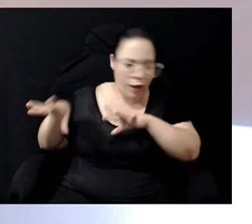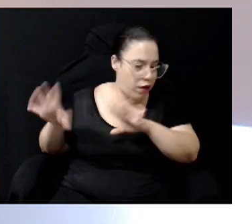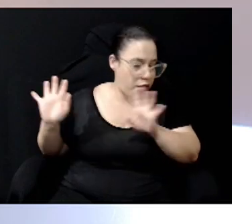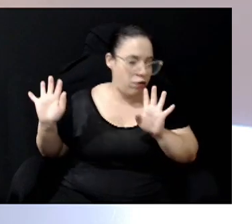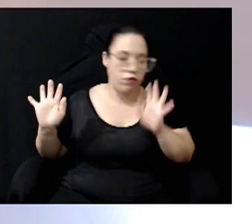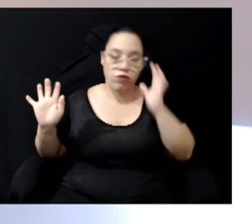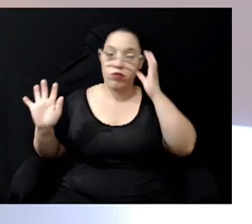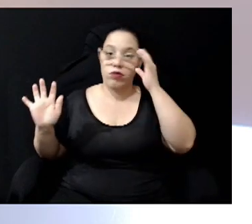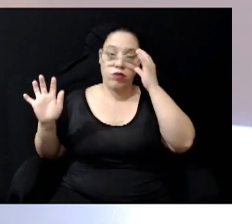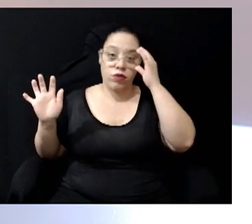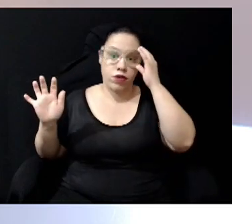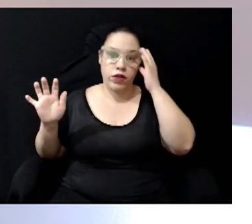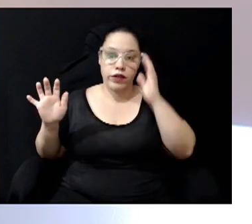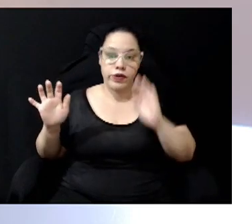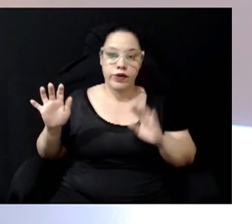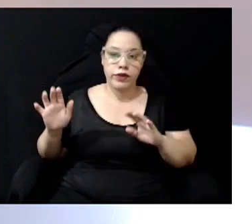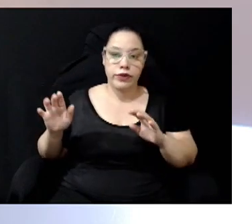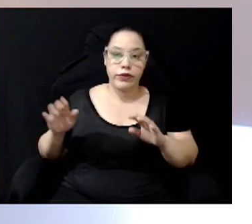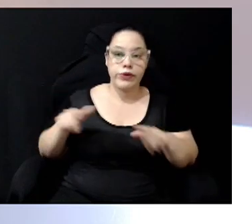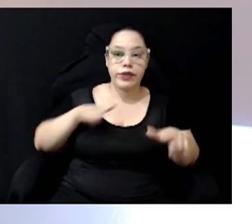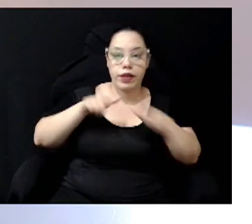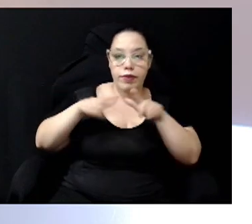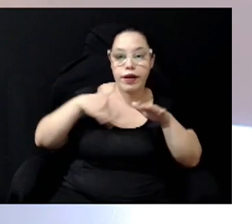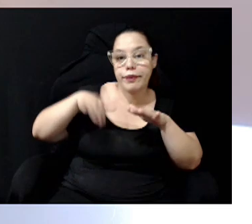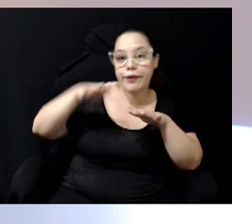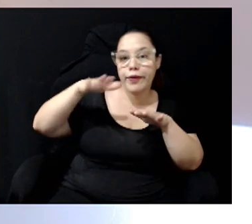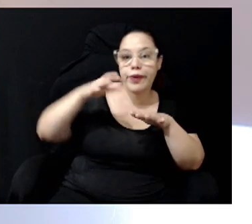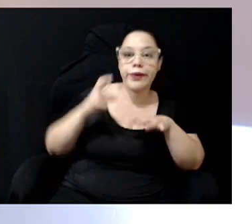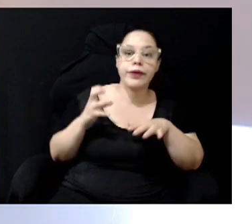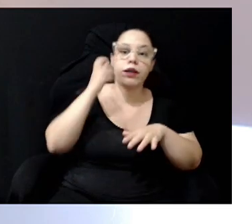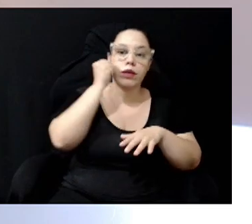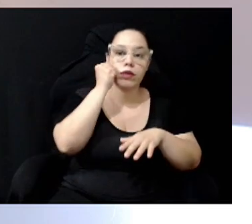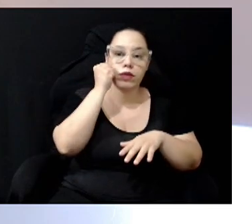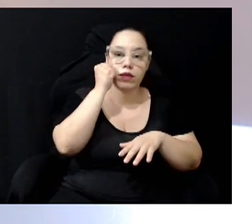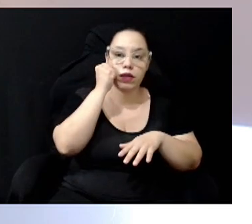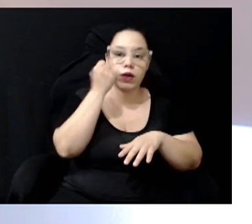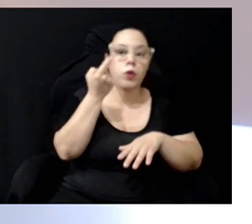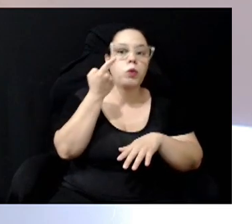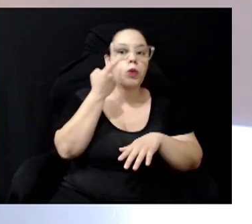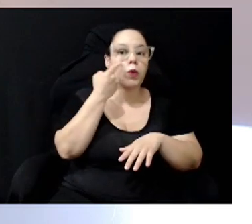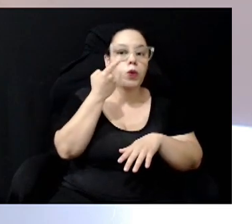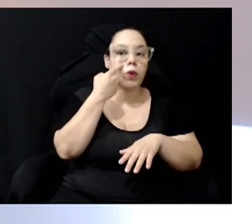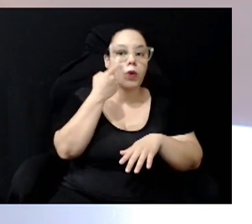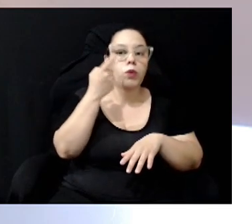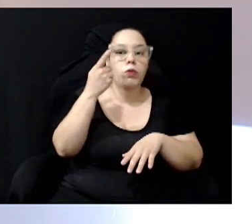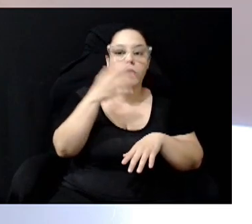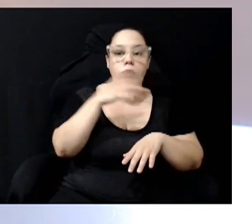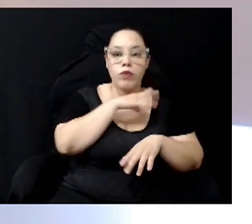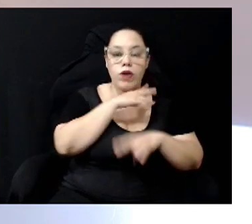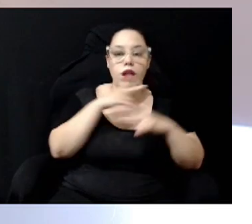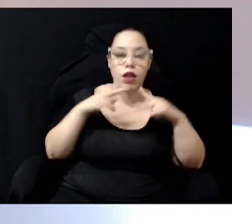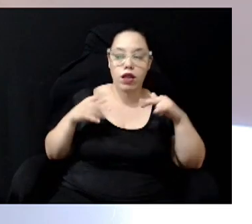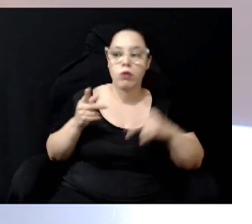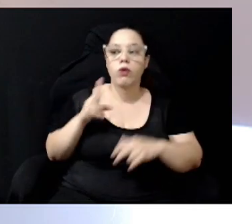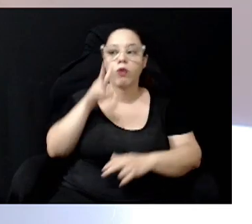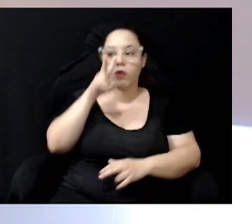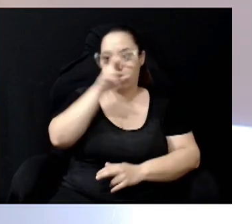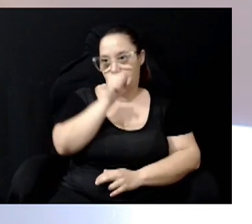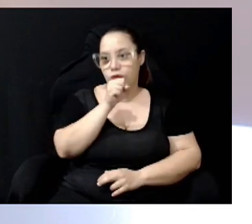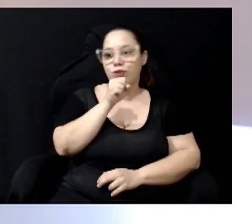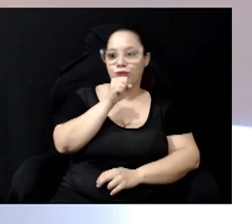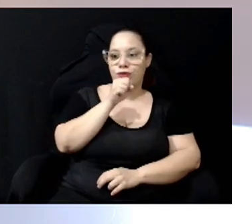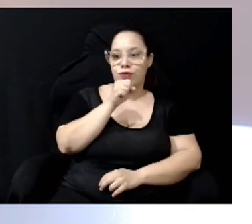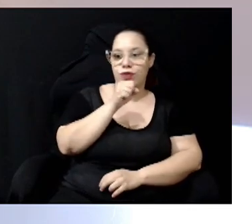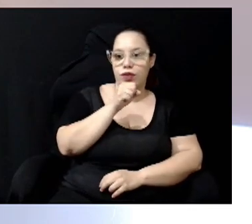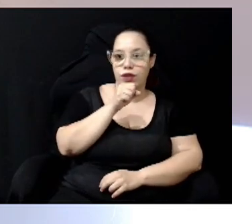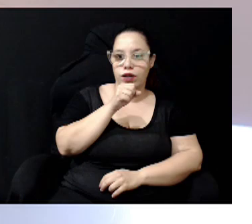e o que a gente trabalha mais na questão dos adotados? A questão de olhar para esse animal com força. Com a força dele ter sobrevivido